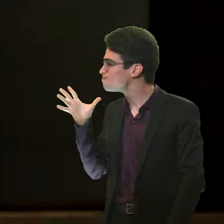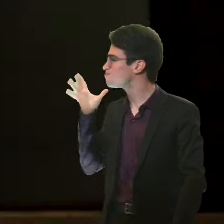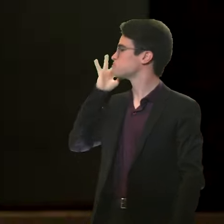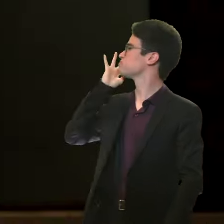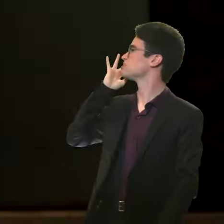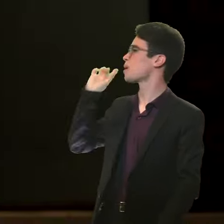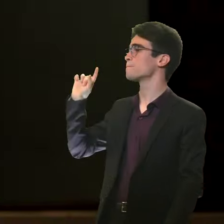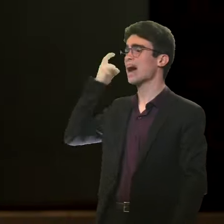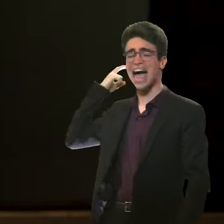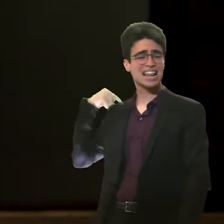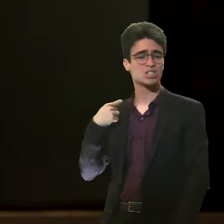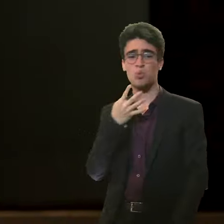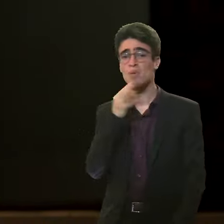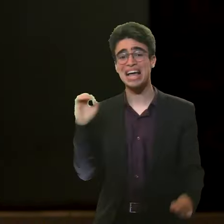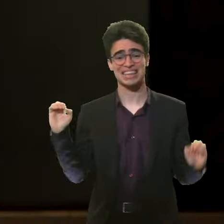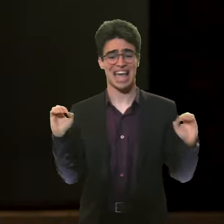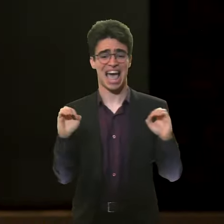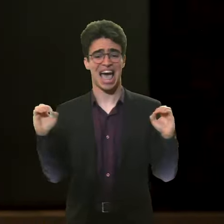conhecia.